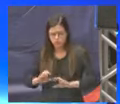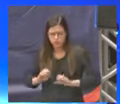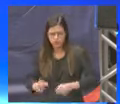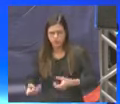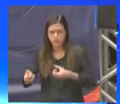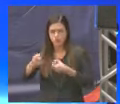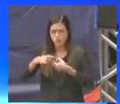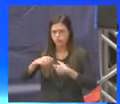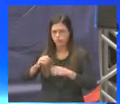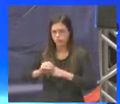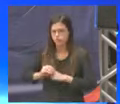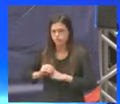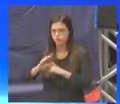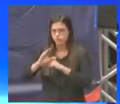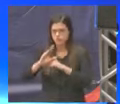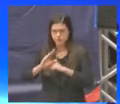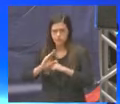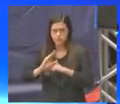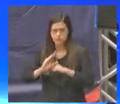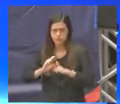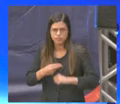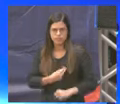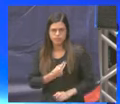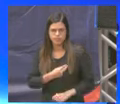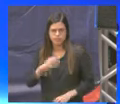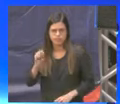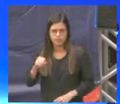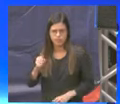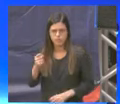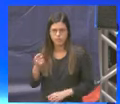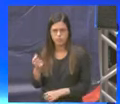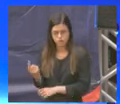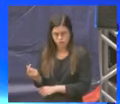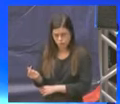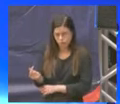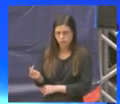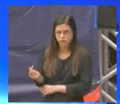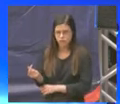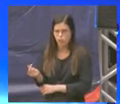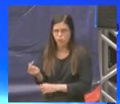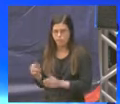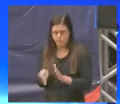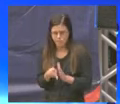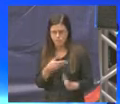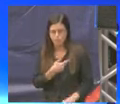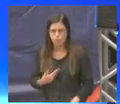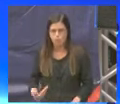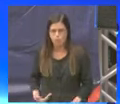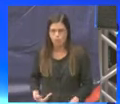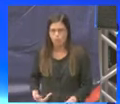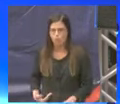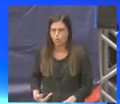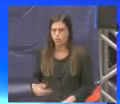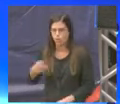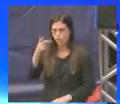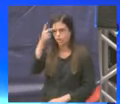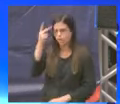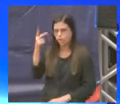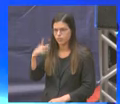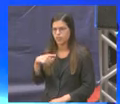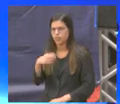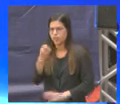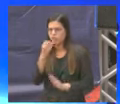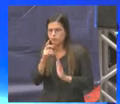no conhecimento. Existe, sim, muito dinheiro público não reembolsável para quem tem bons projetos.